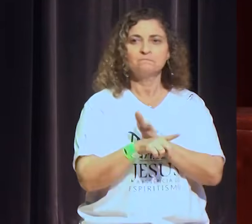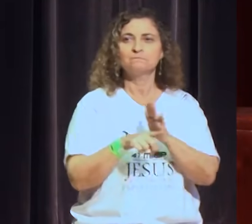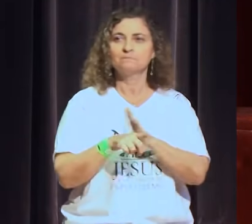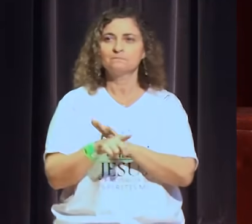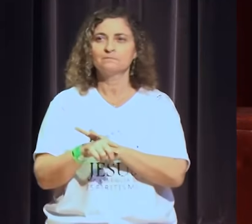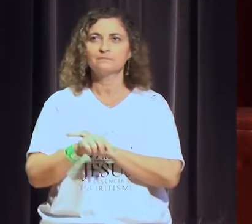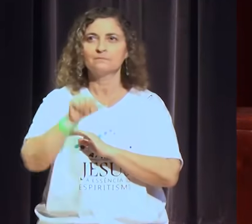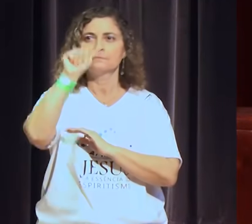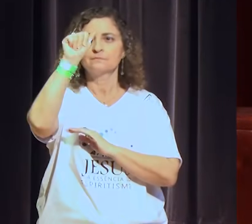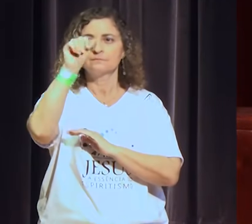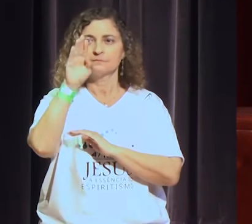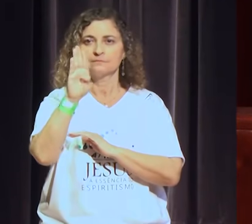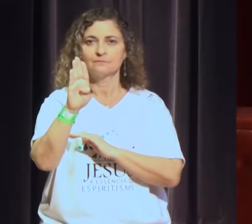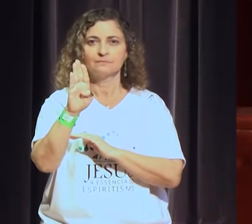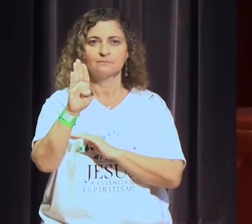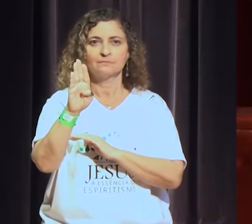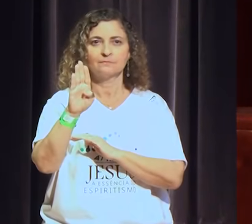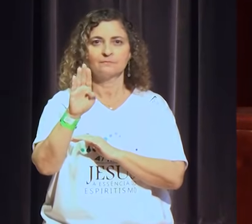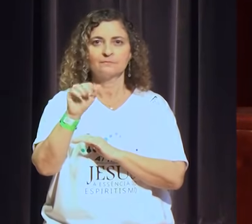Opção A.